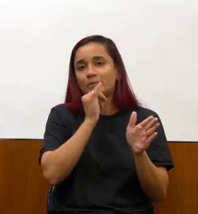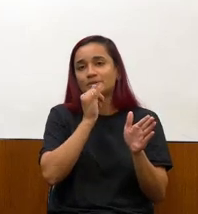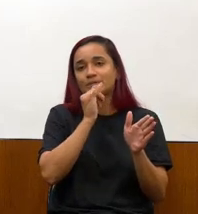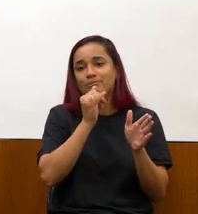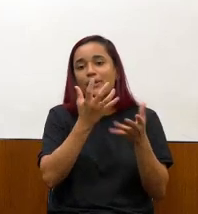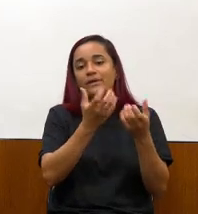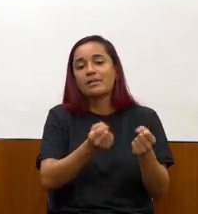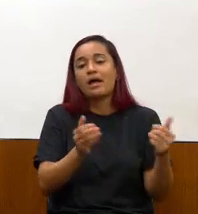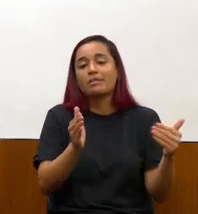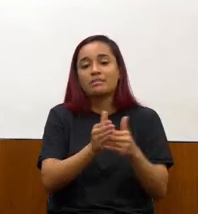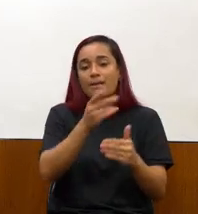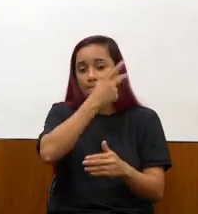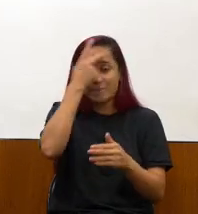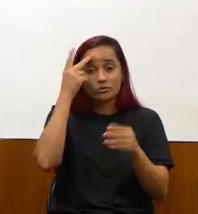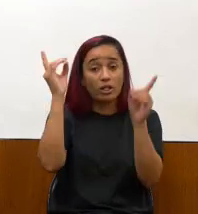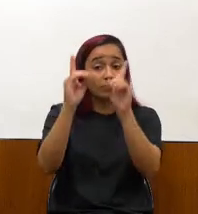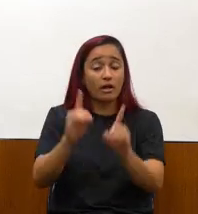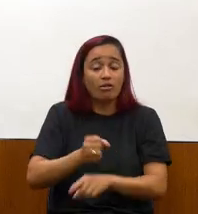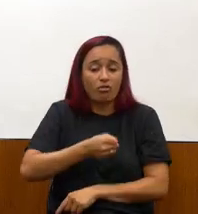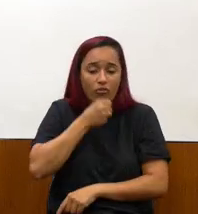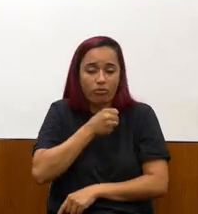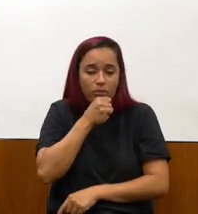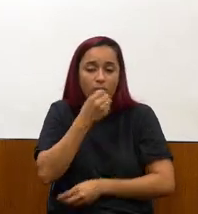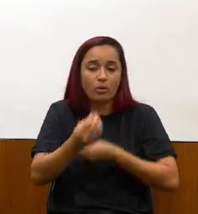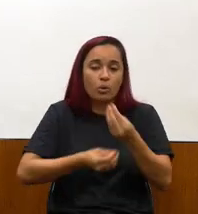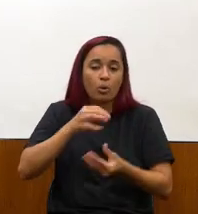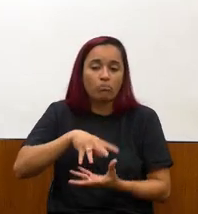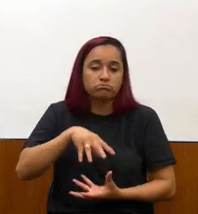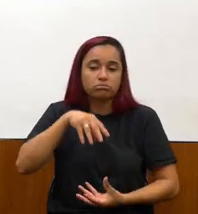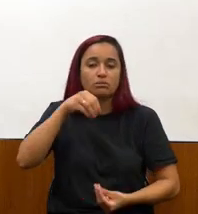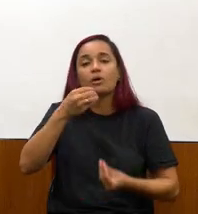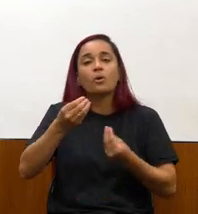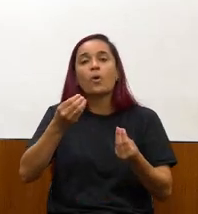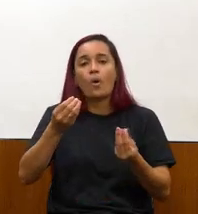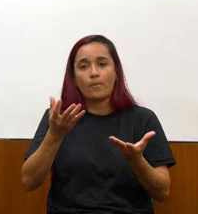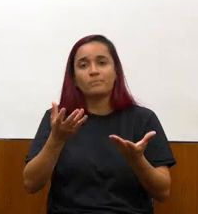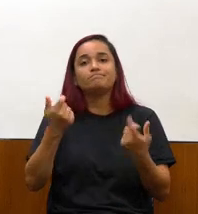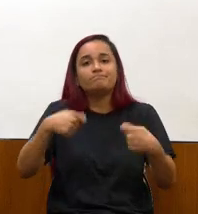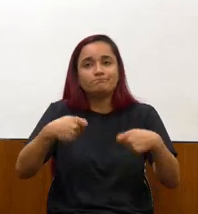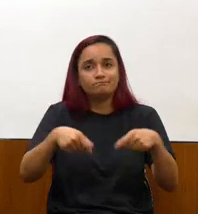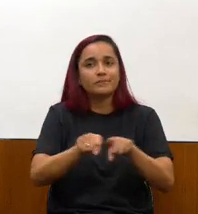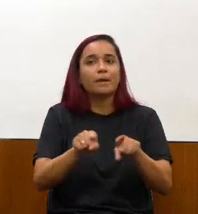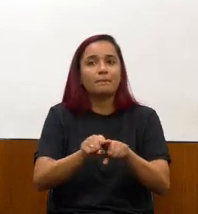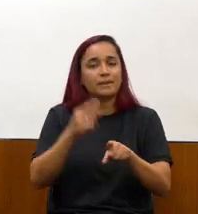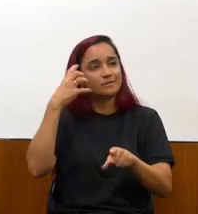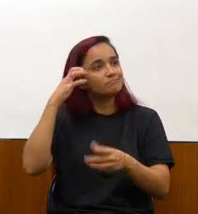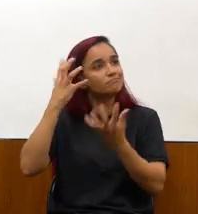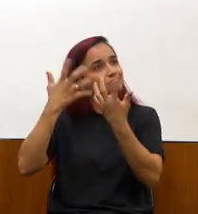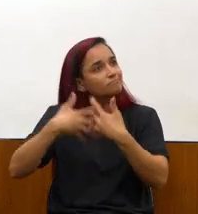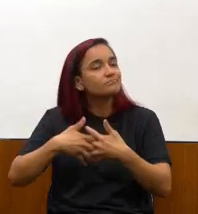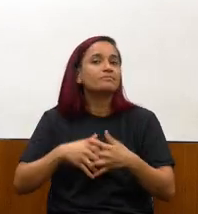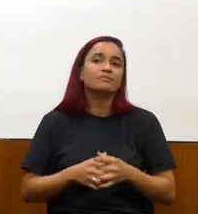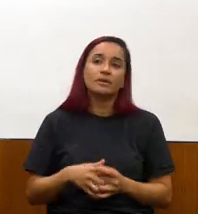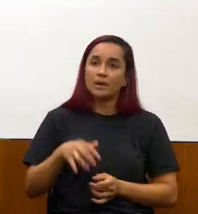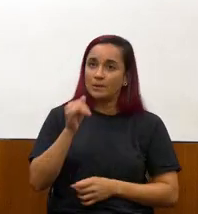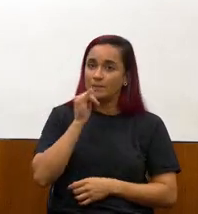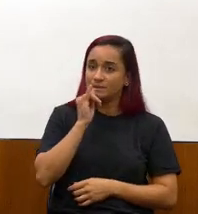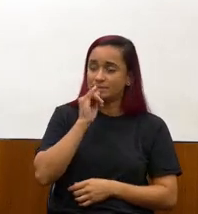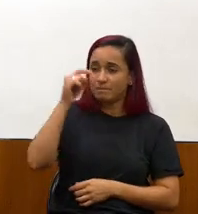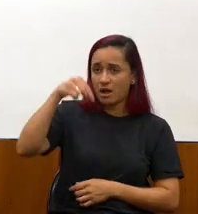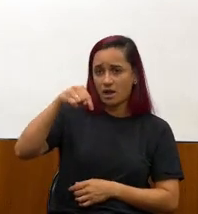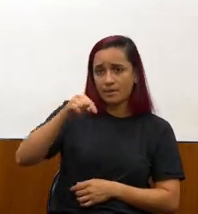com deficiência. E não compreende nem o envelhecer da população sem deficiência também. As nossas casas, aqui em Belo Horizonte, têm